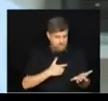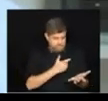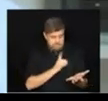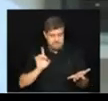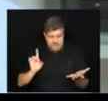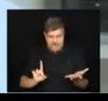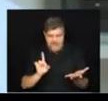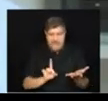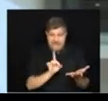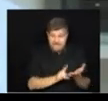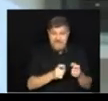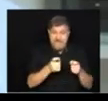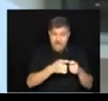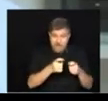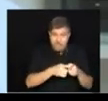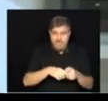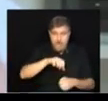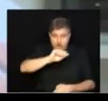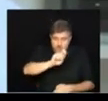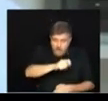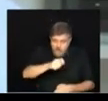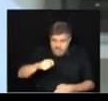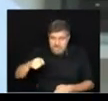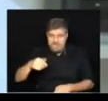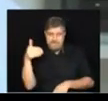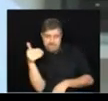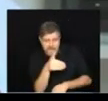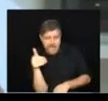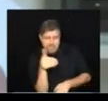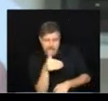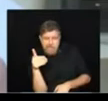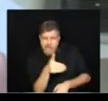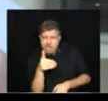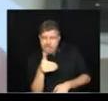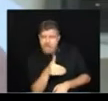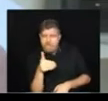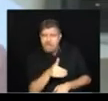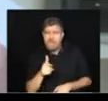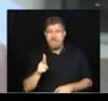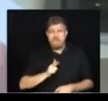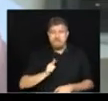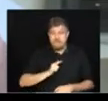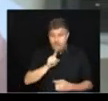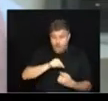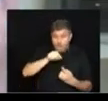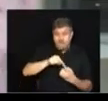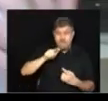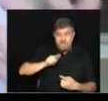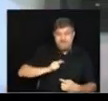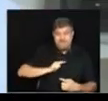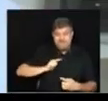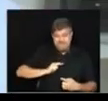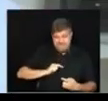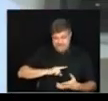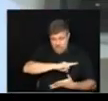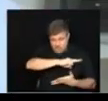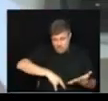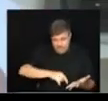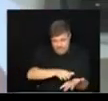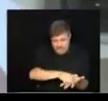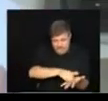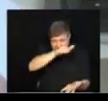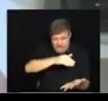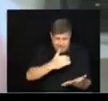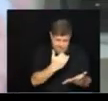tenha o acompanhamento de um médico, enfim, que faça com que tenha todas as guias,